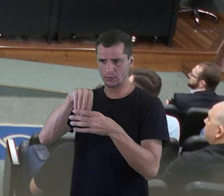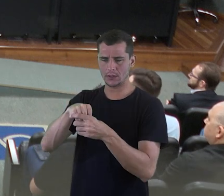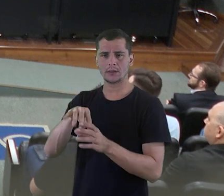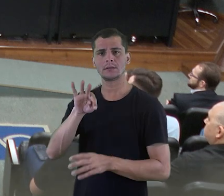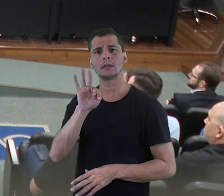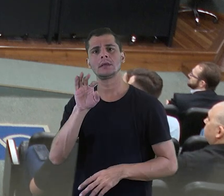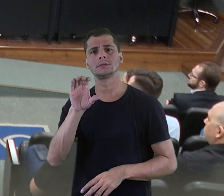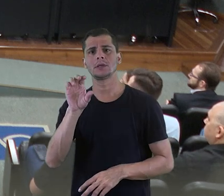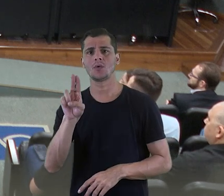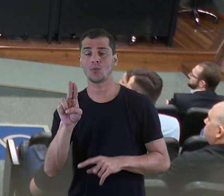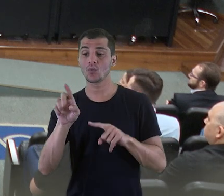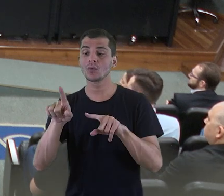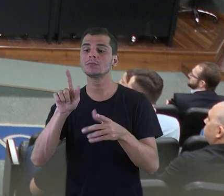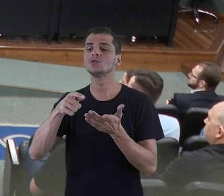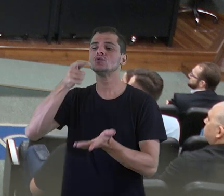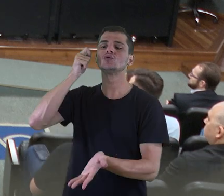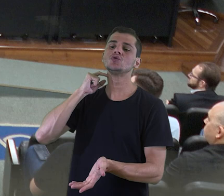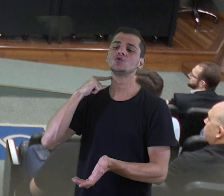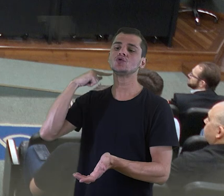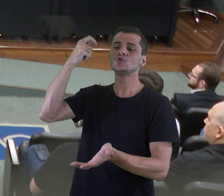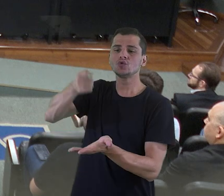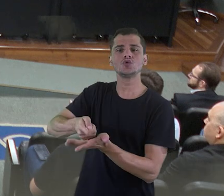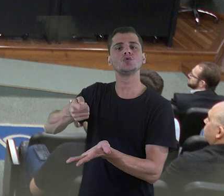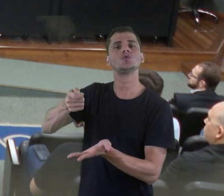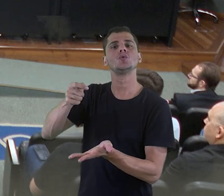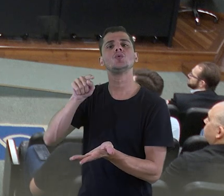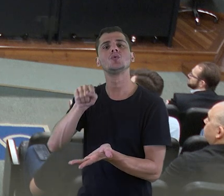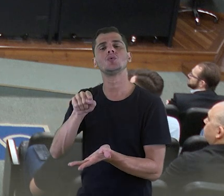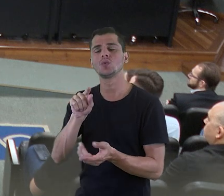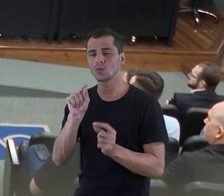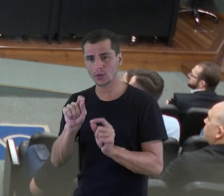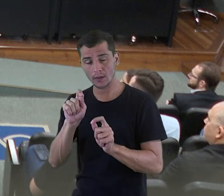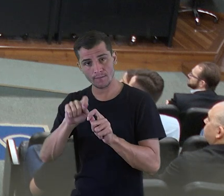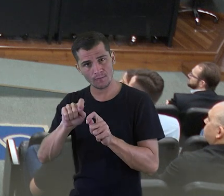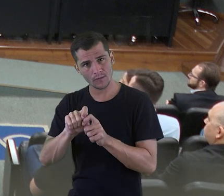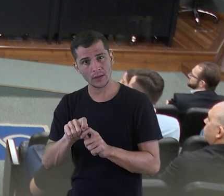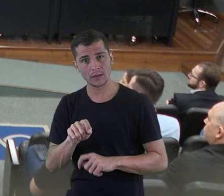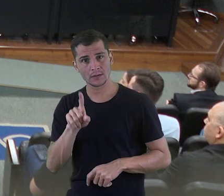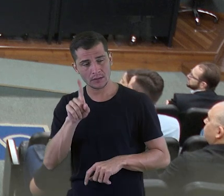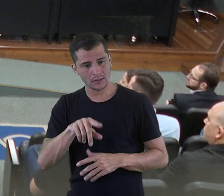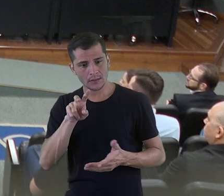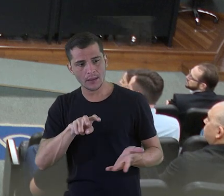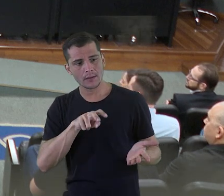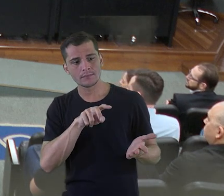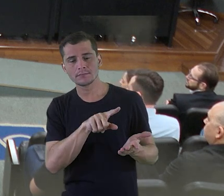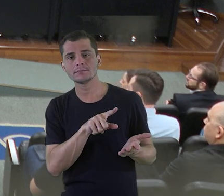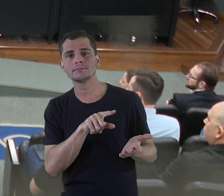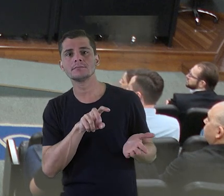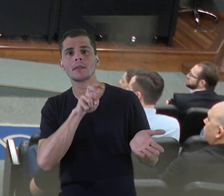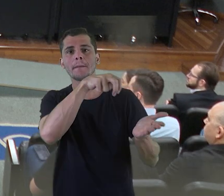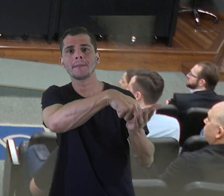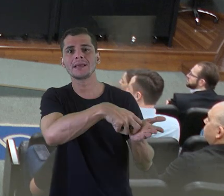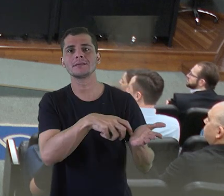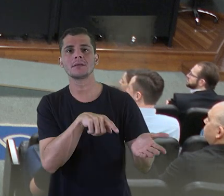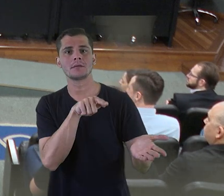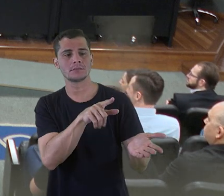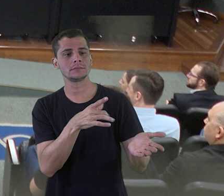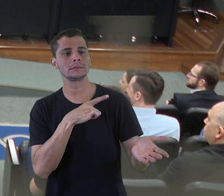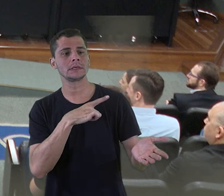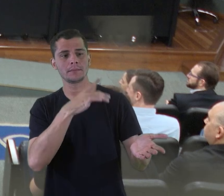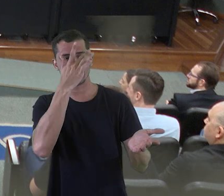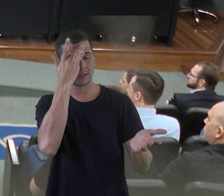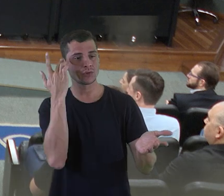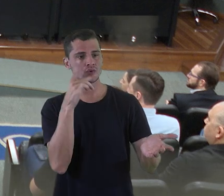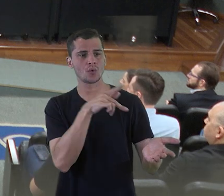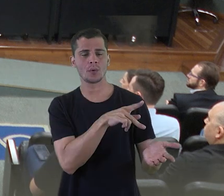colocou no lugar da pregoeira e disse se fosse eu no lugar dela eu faria a mesma coisa então como é que eu vou responsabilizar ela por